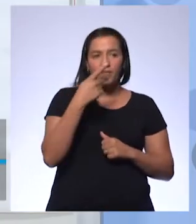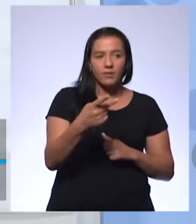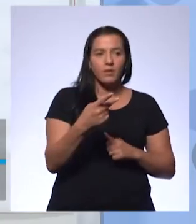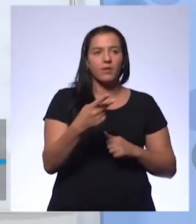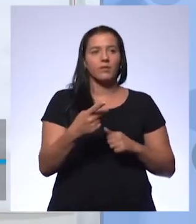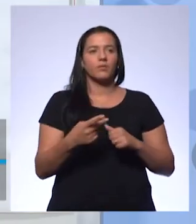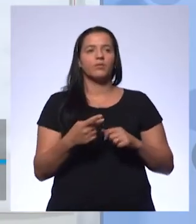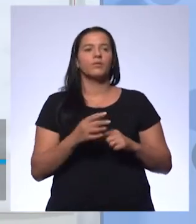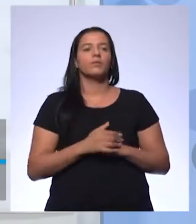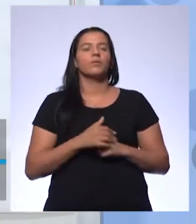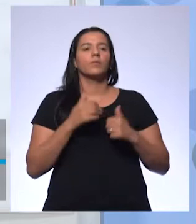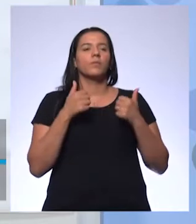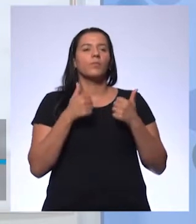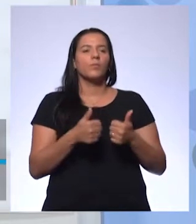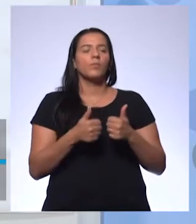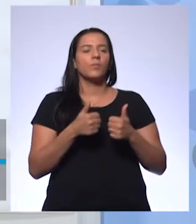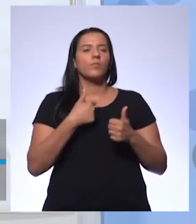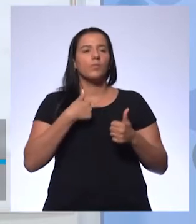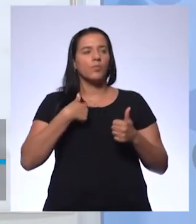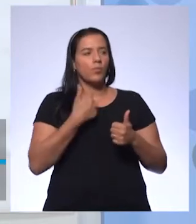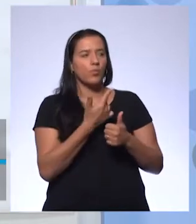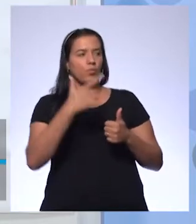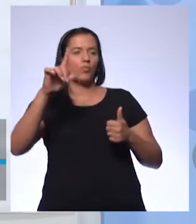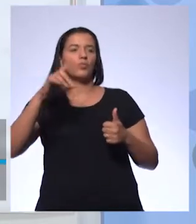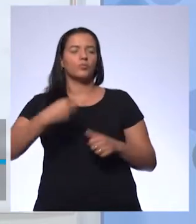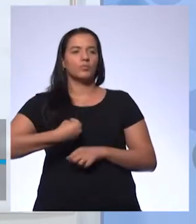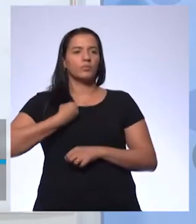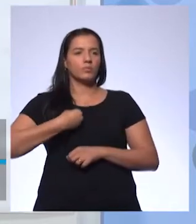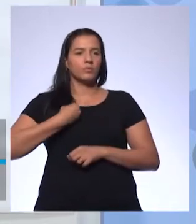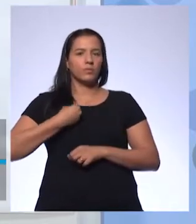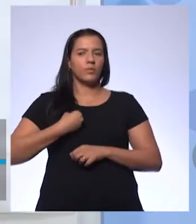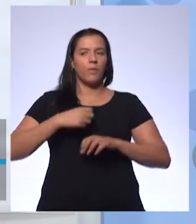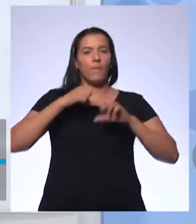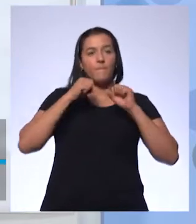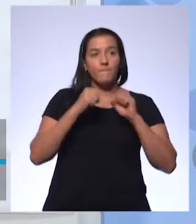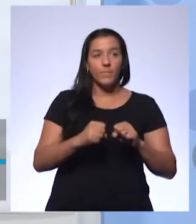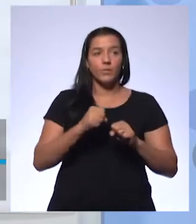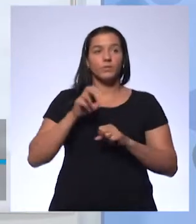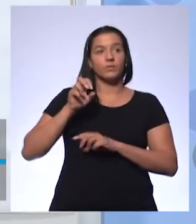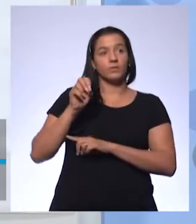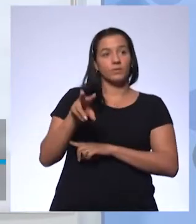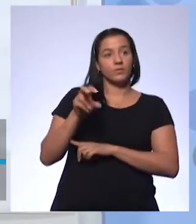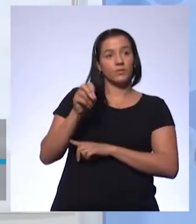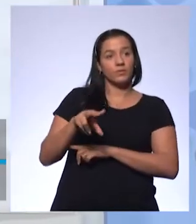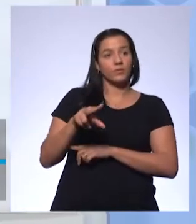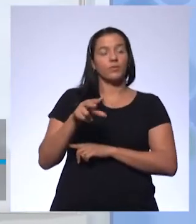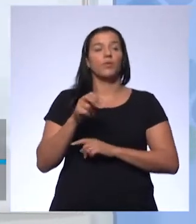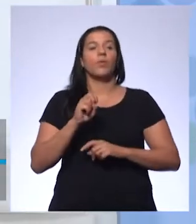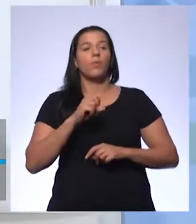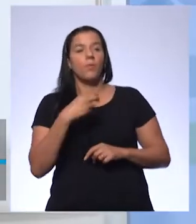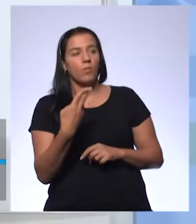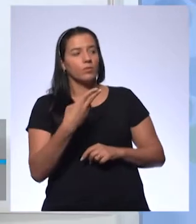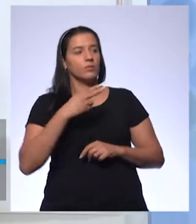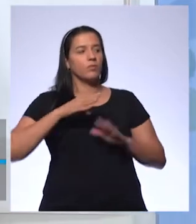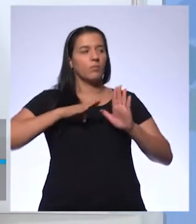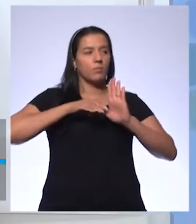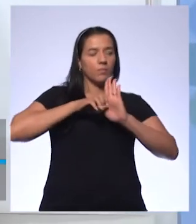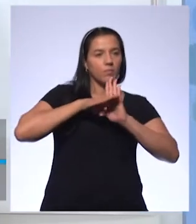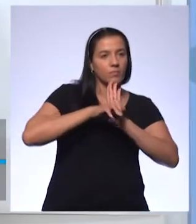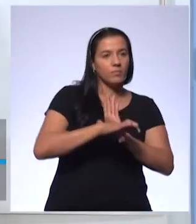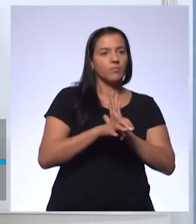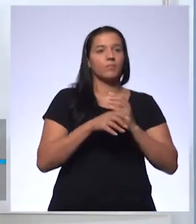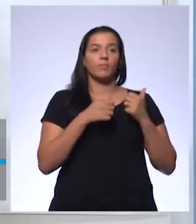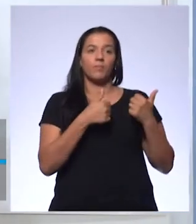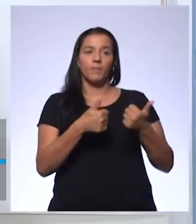sendo atacada por um outro ser vivo, tá bom? Pode ser um vírus, pode ser uma bactéria, tá